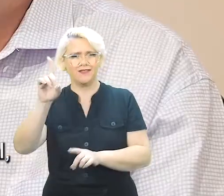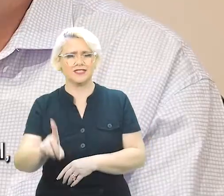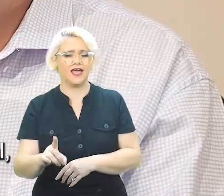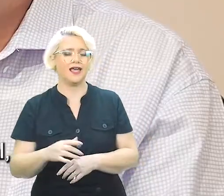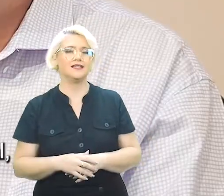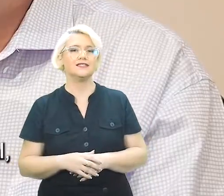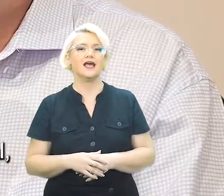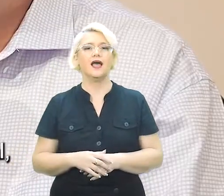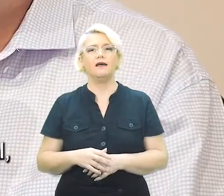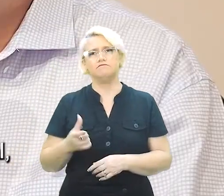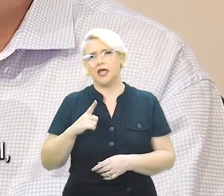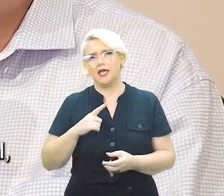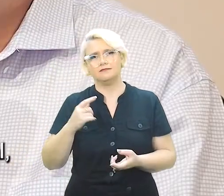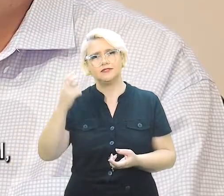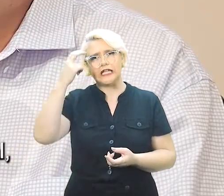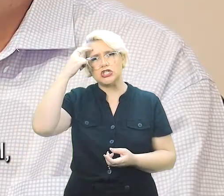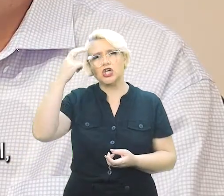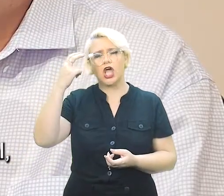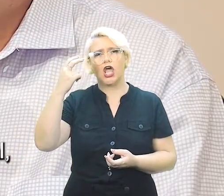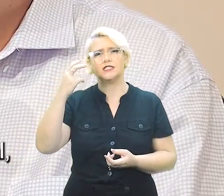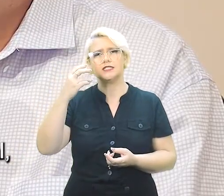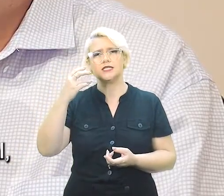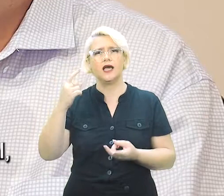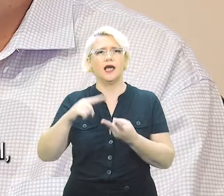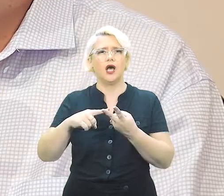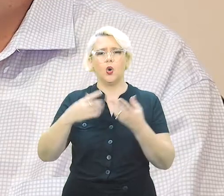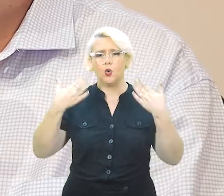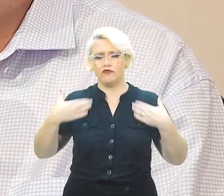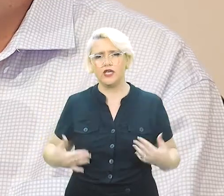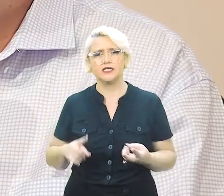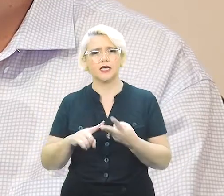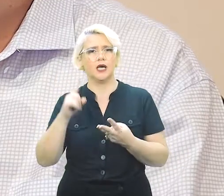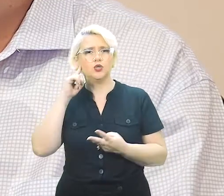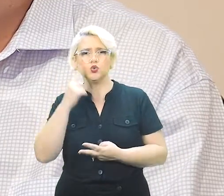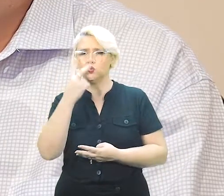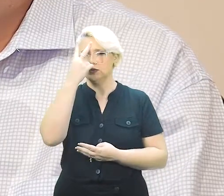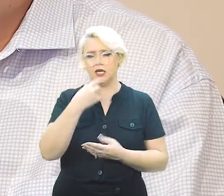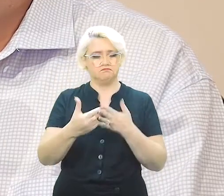com deficiência, seja intelectual, física, sensorial, o que for,